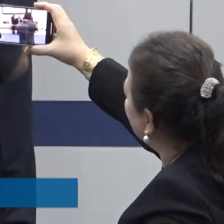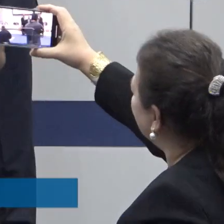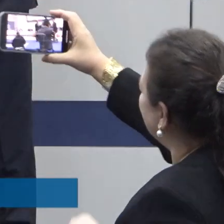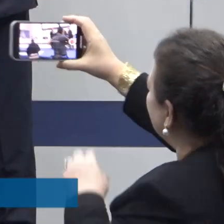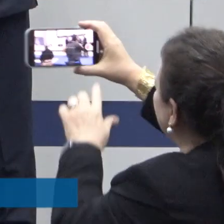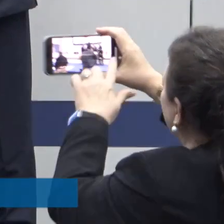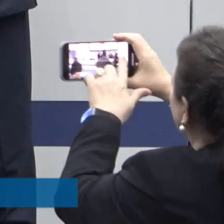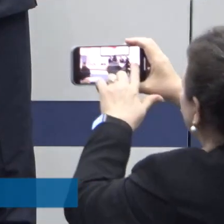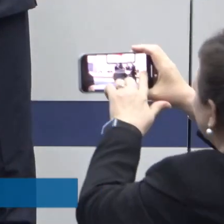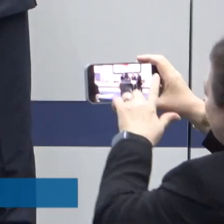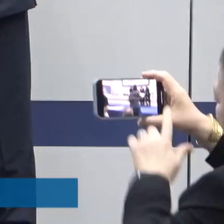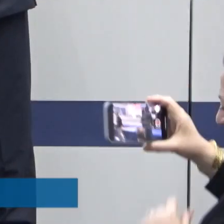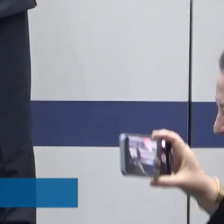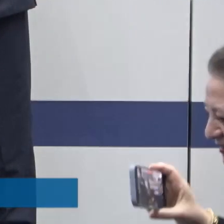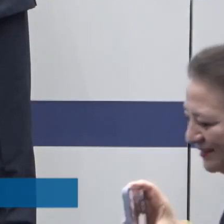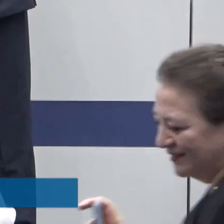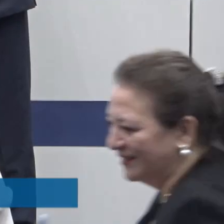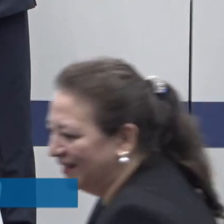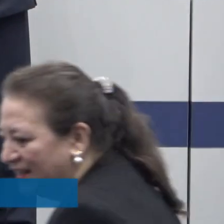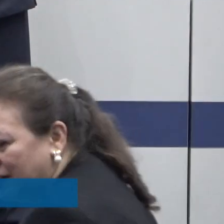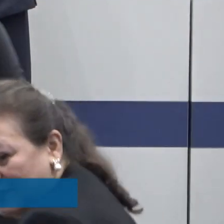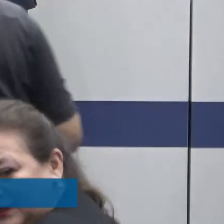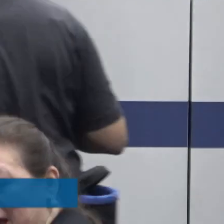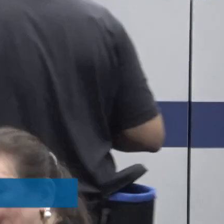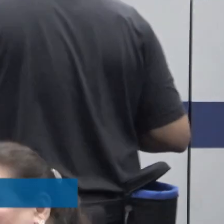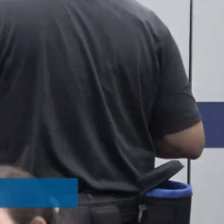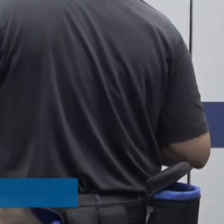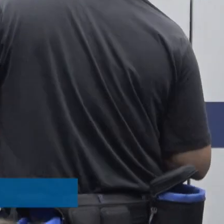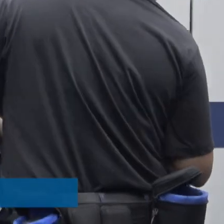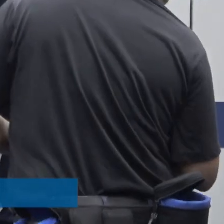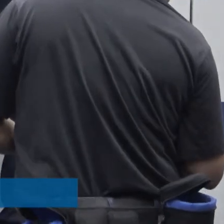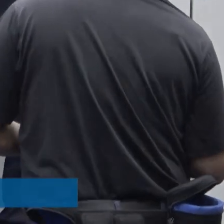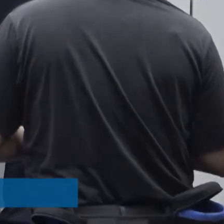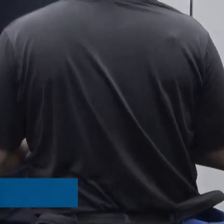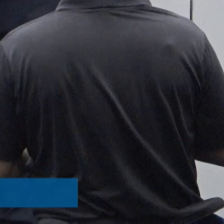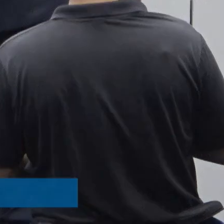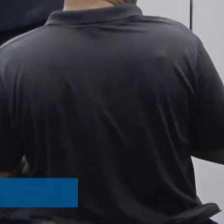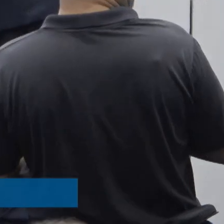iluminadas. Como é bom viver aqui.